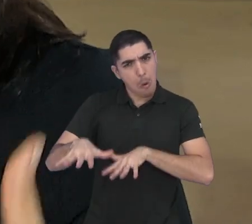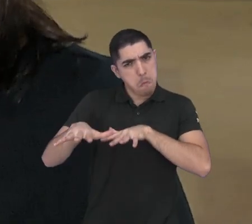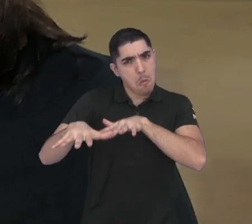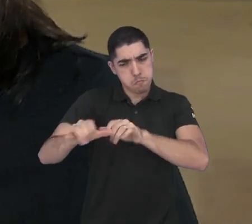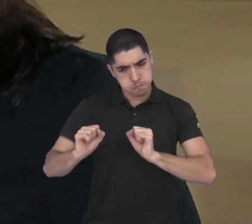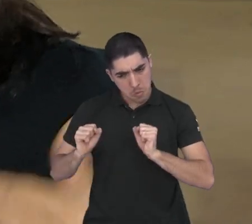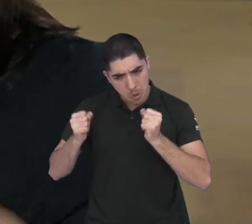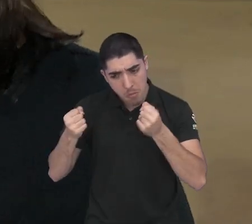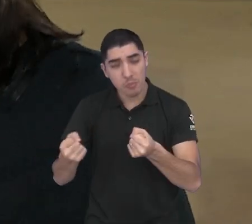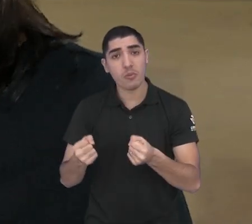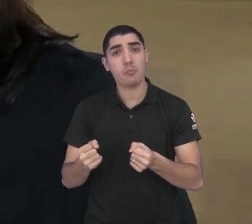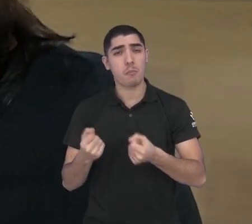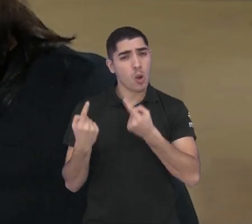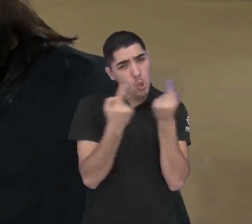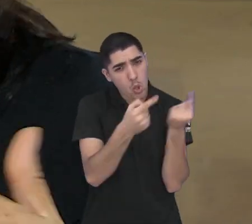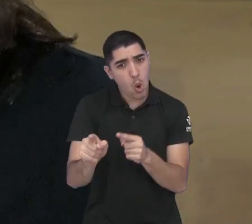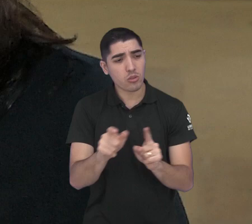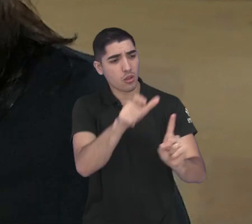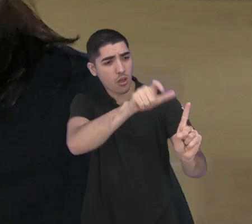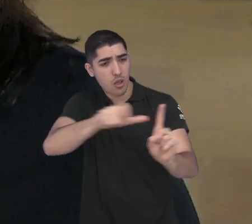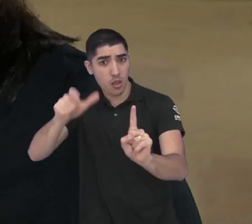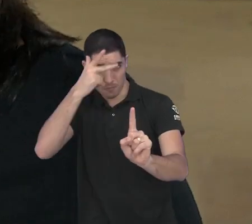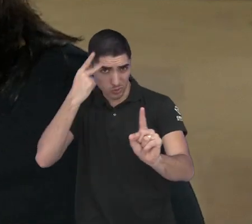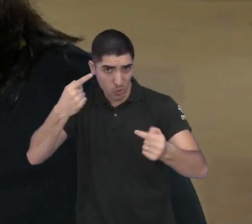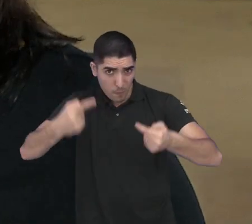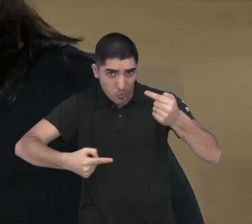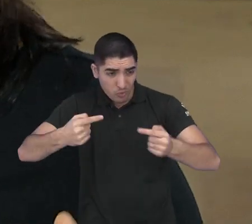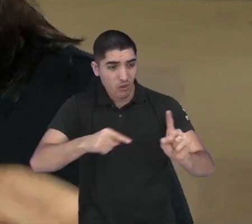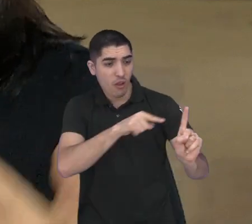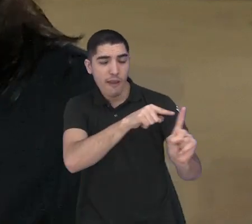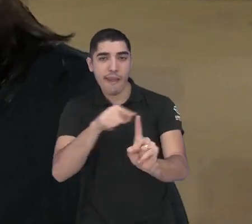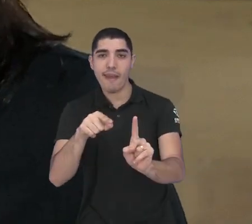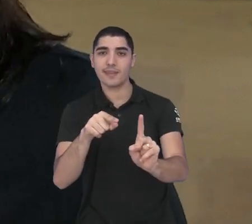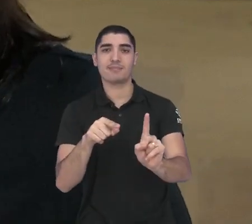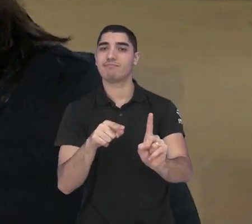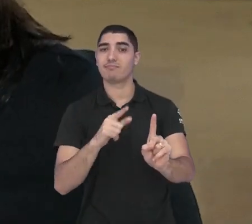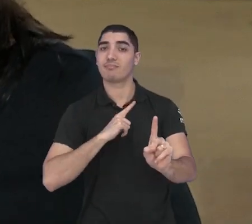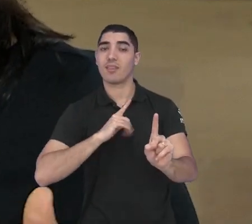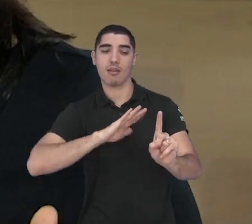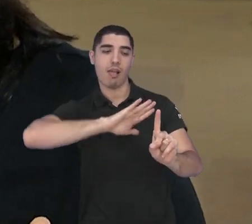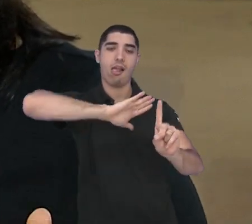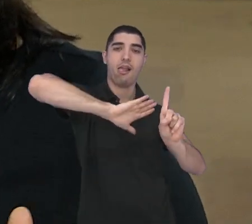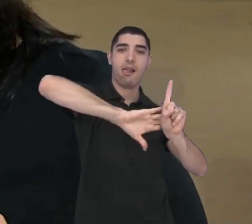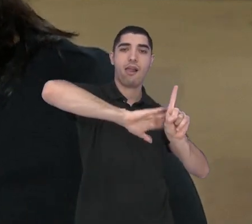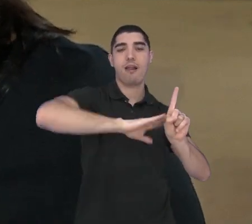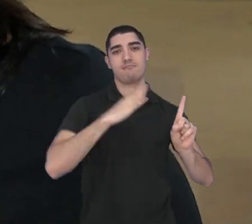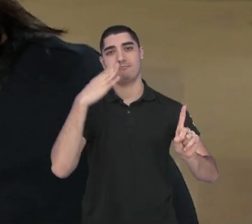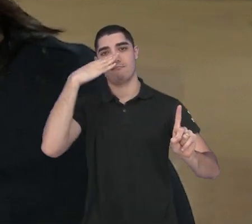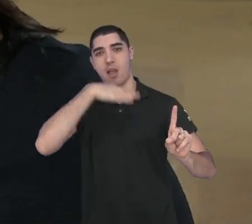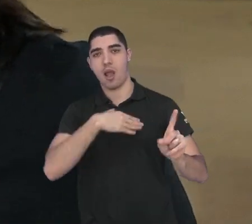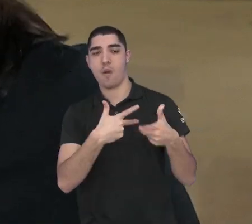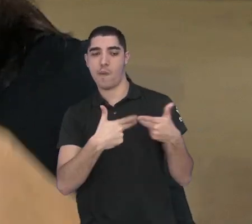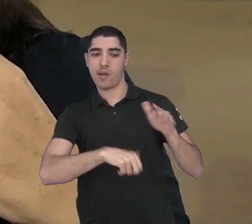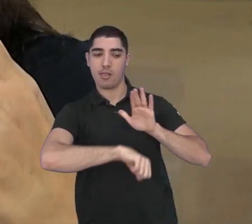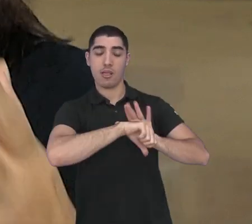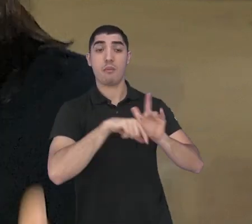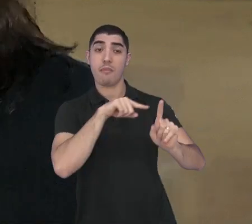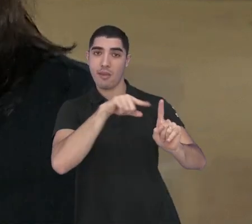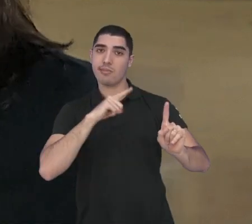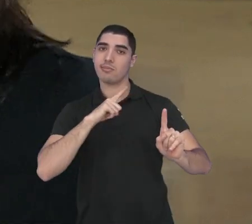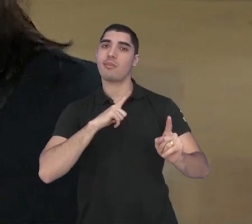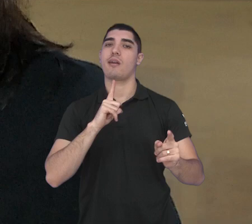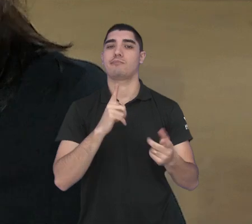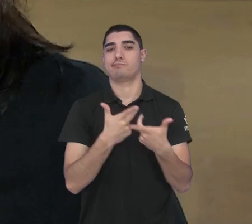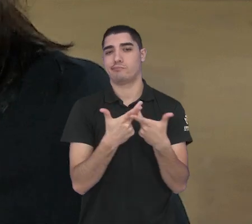de políticos que não cumprem com o seu papel, ou que estão respondendo a processos, ou que estão com processo de